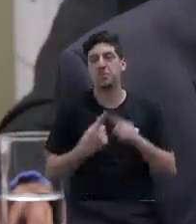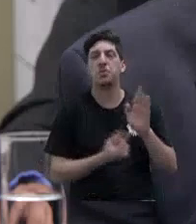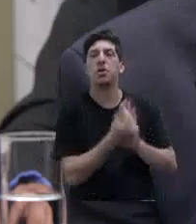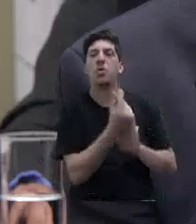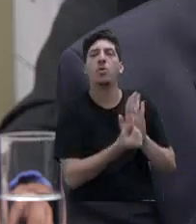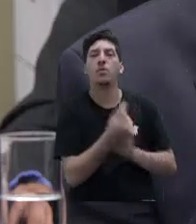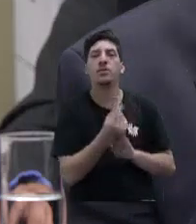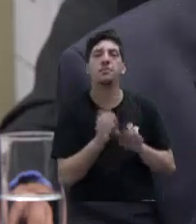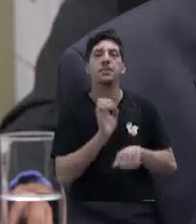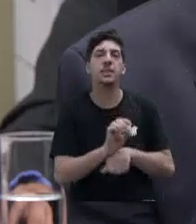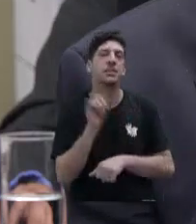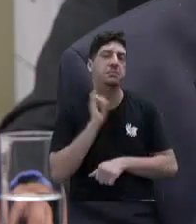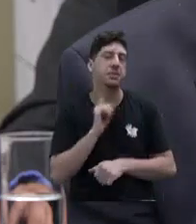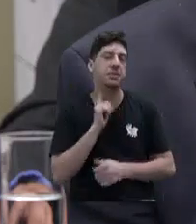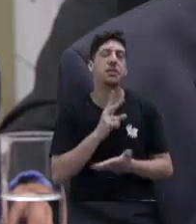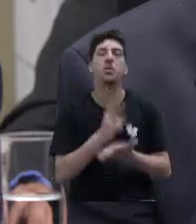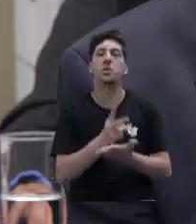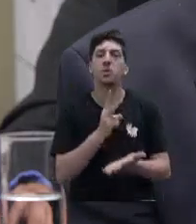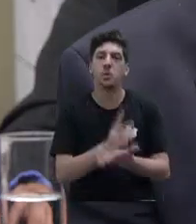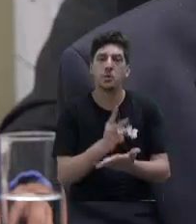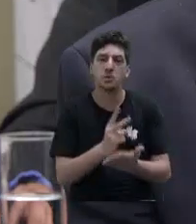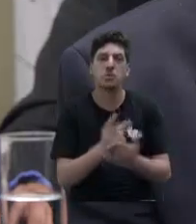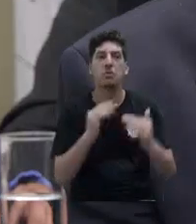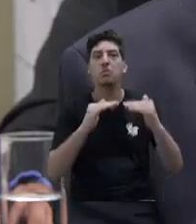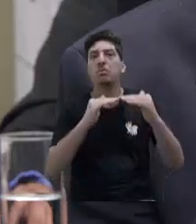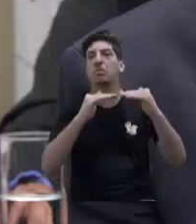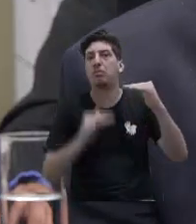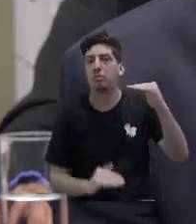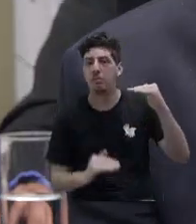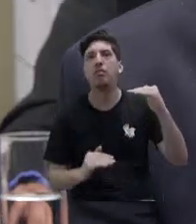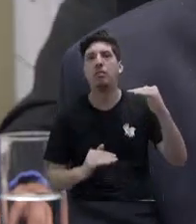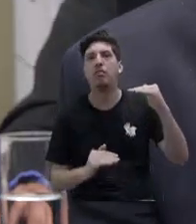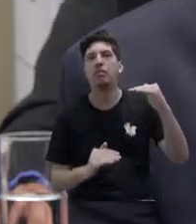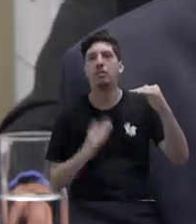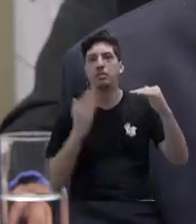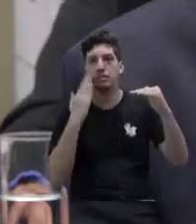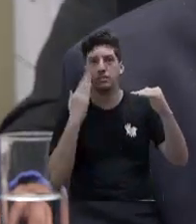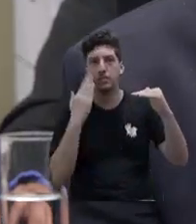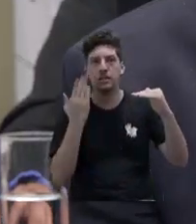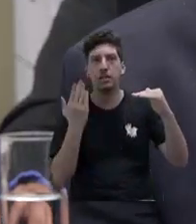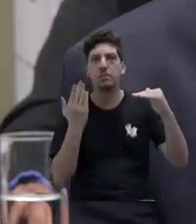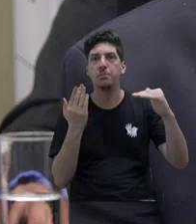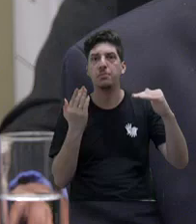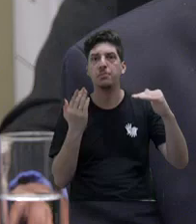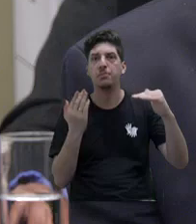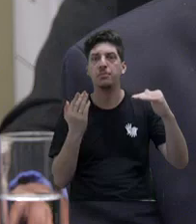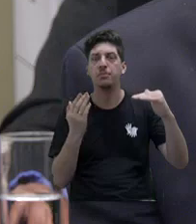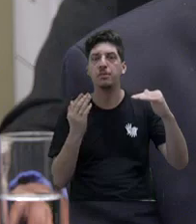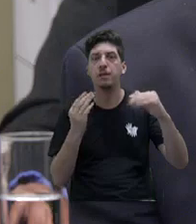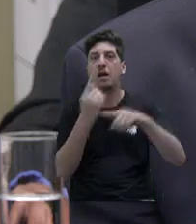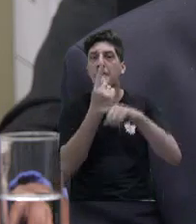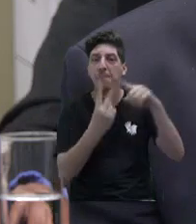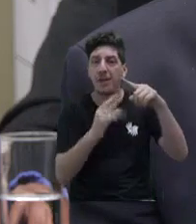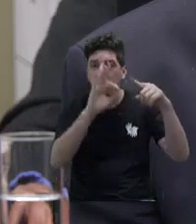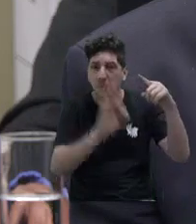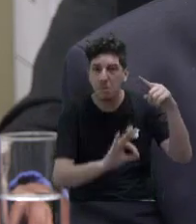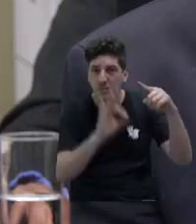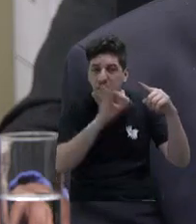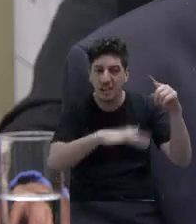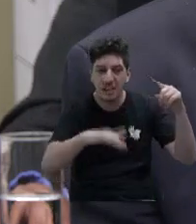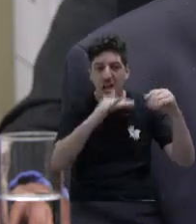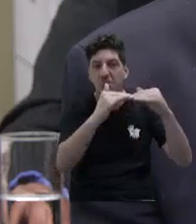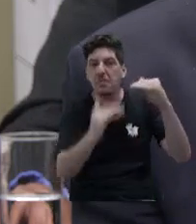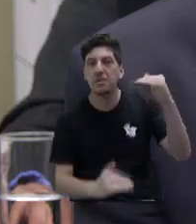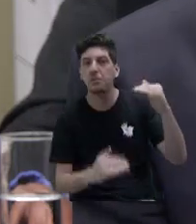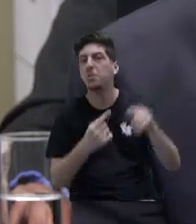do Estado continua sendo inferior a 0,5% para a área? Existe alguma medida em